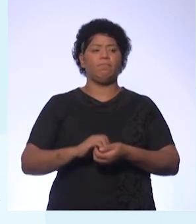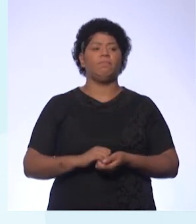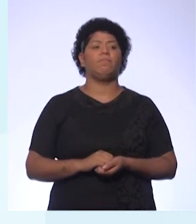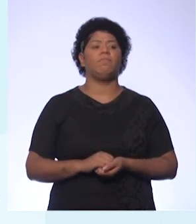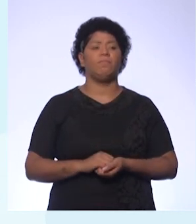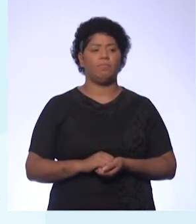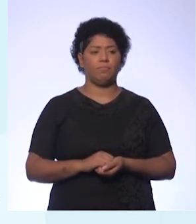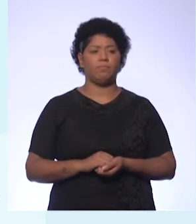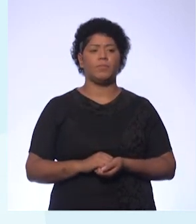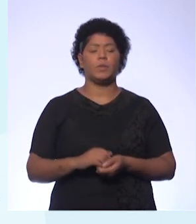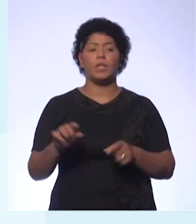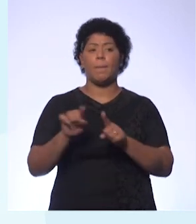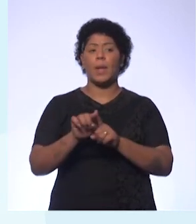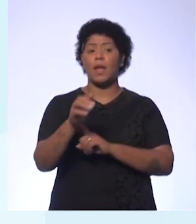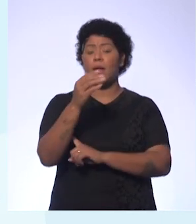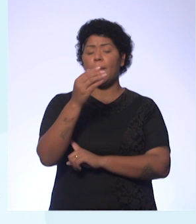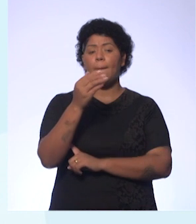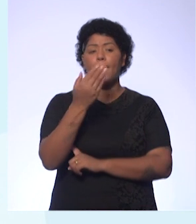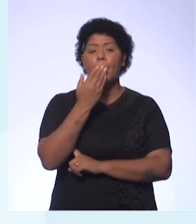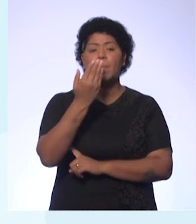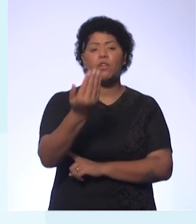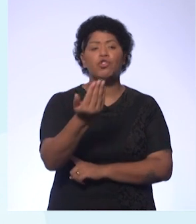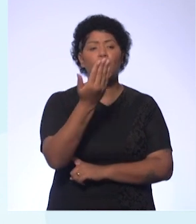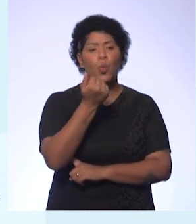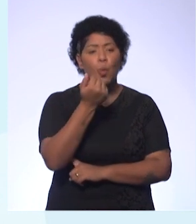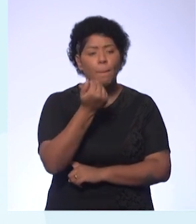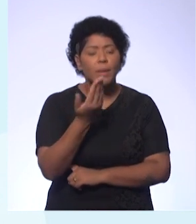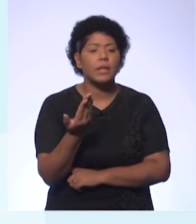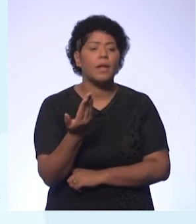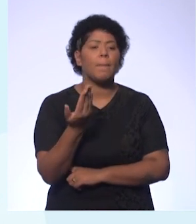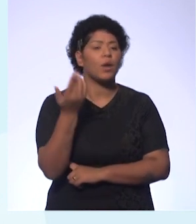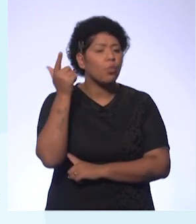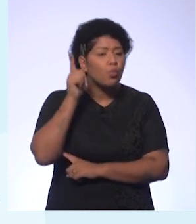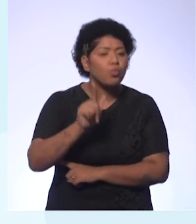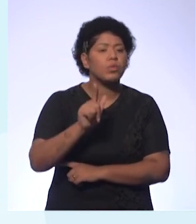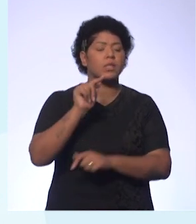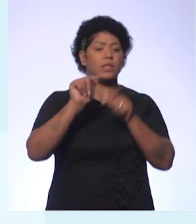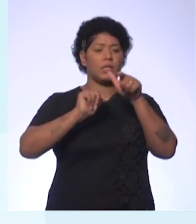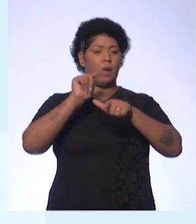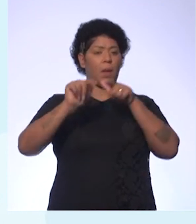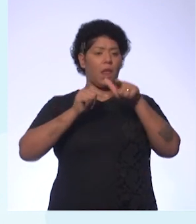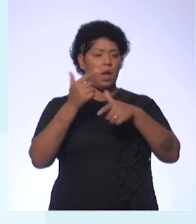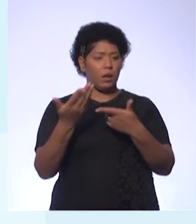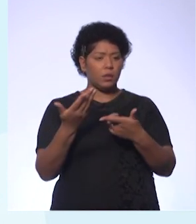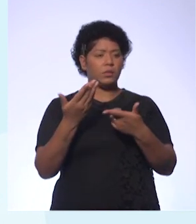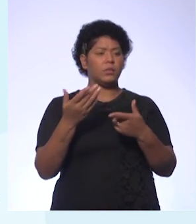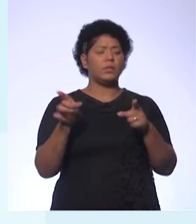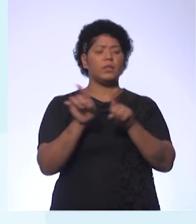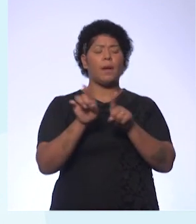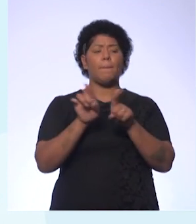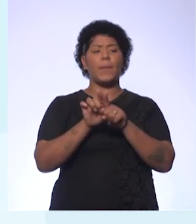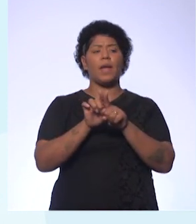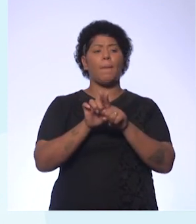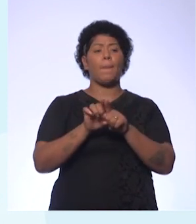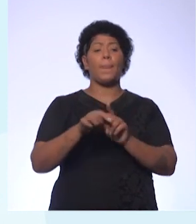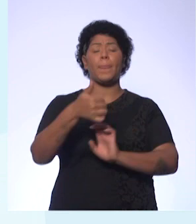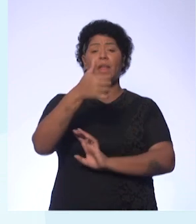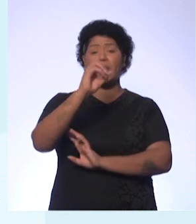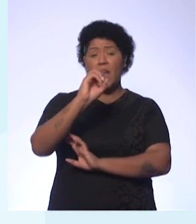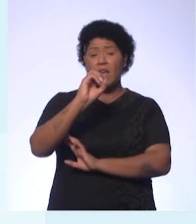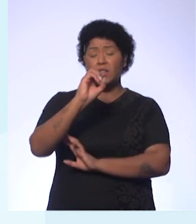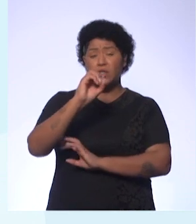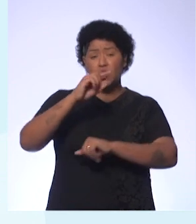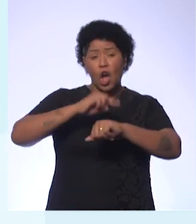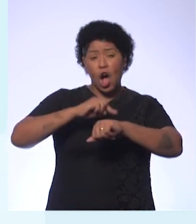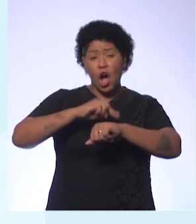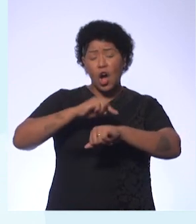base da alimentação desses trabalhadores, então eles precisavam que os impostos fossem mais baixos. Jornada máxima de 10 horas por dia